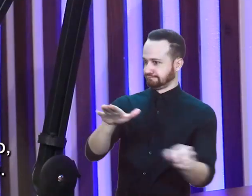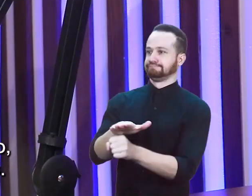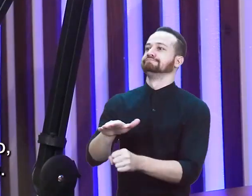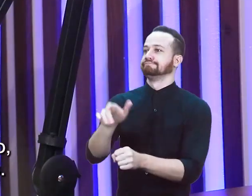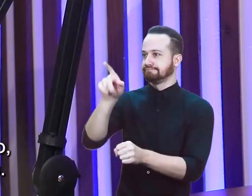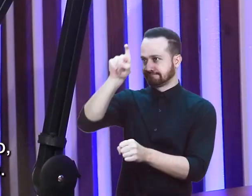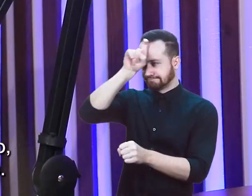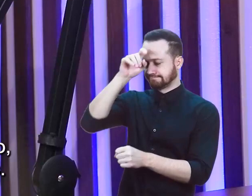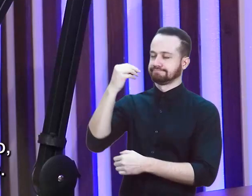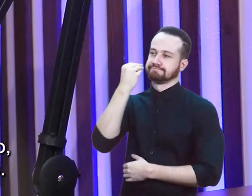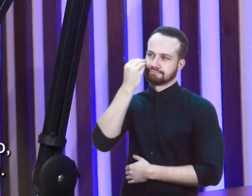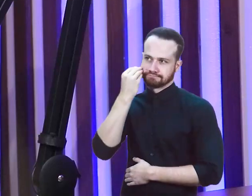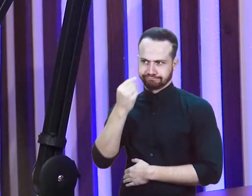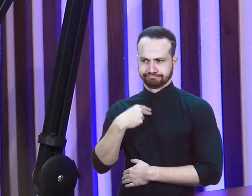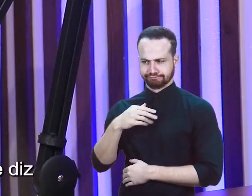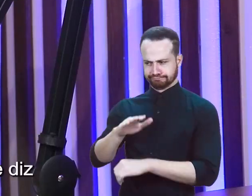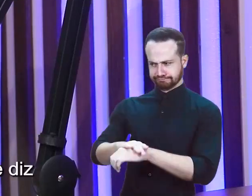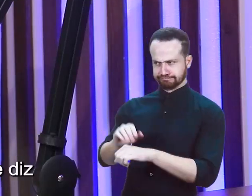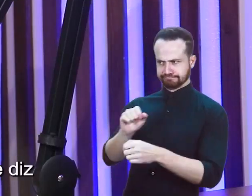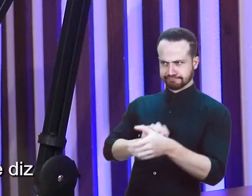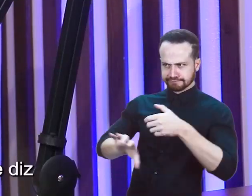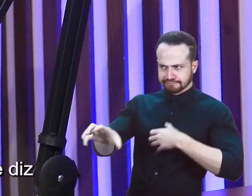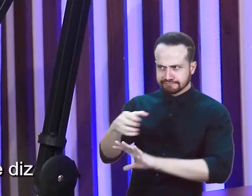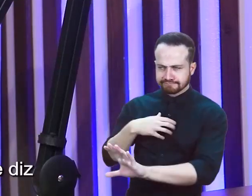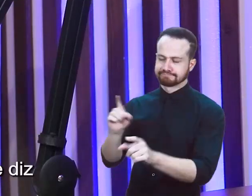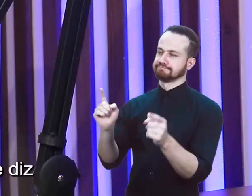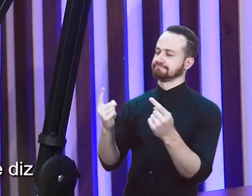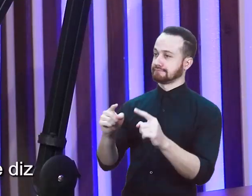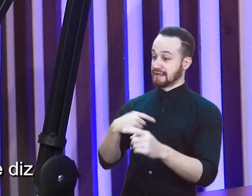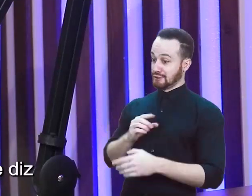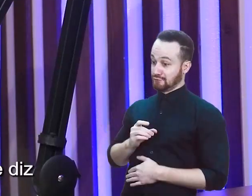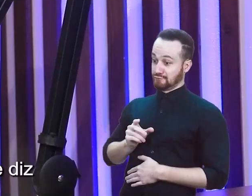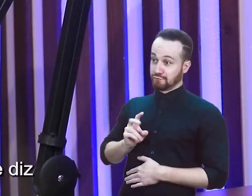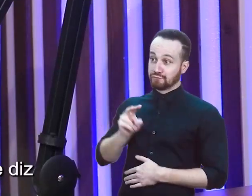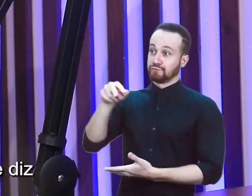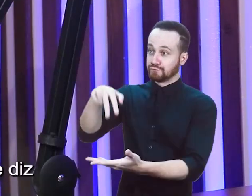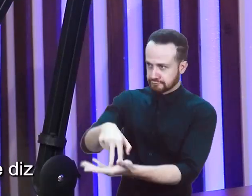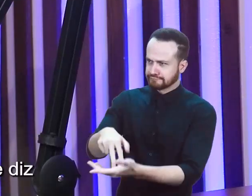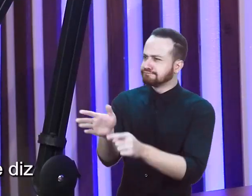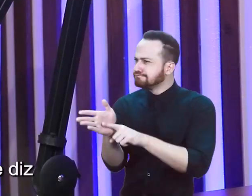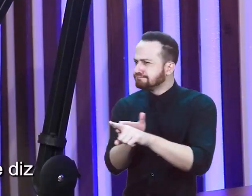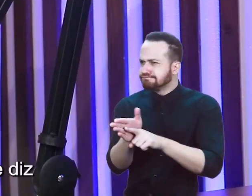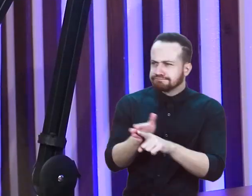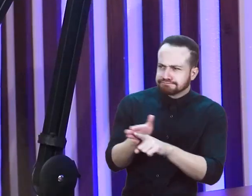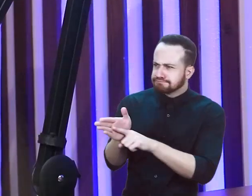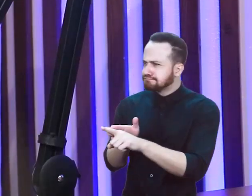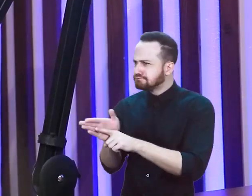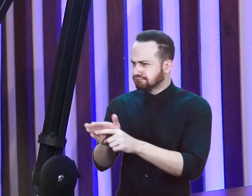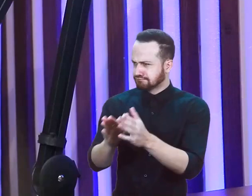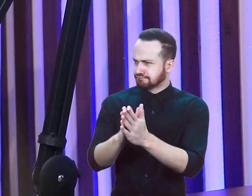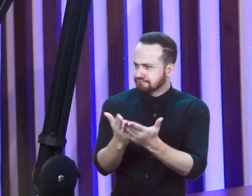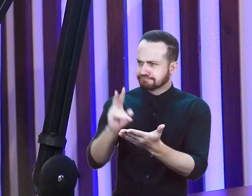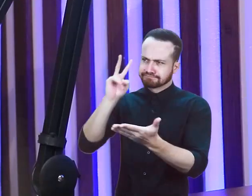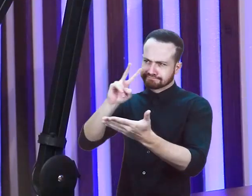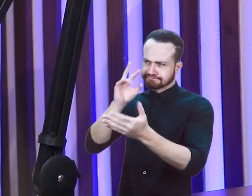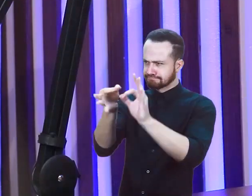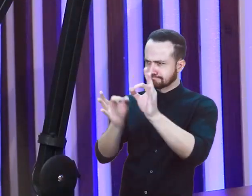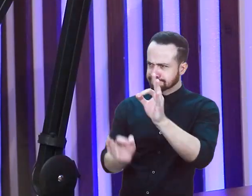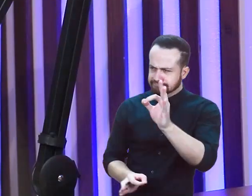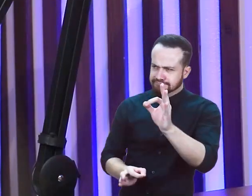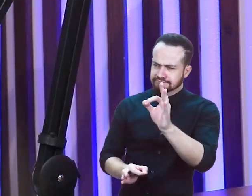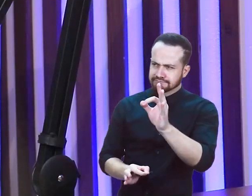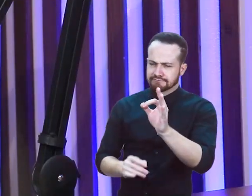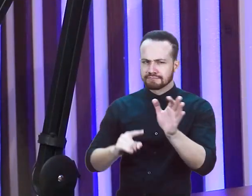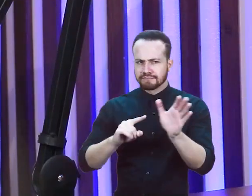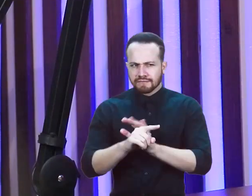Portanto, não falam por nós. Eu fui lá, eu estive lá pesquisando o que diz os livros de histórias. Lá na Serra da